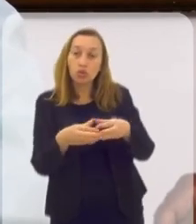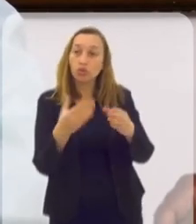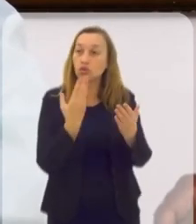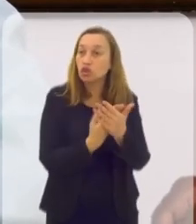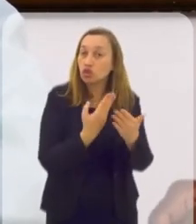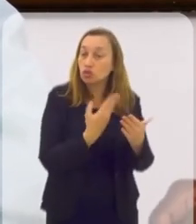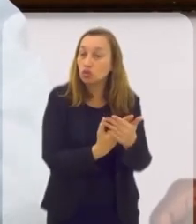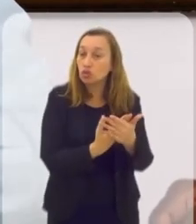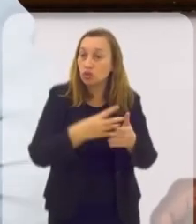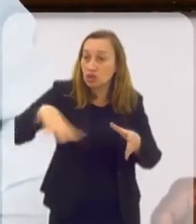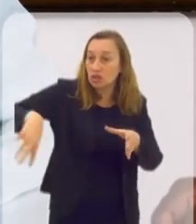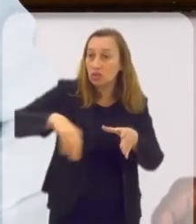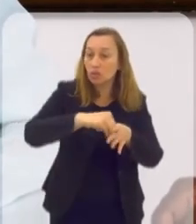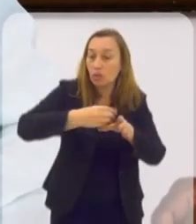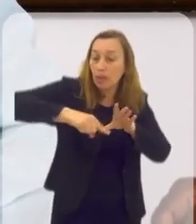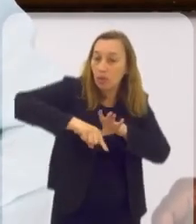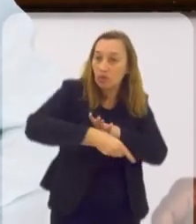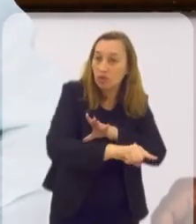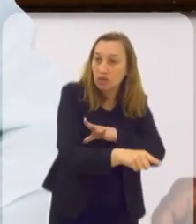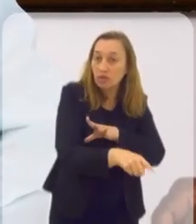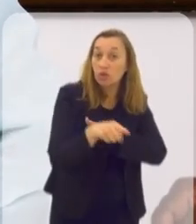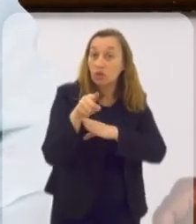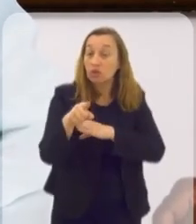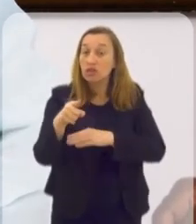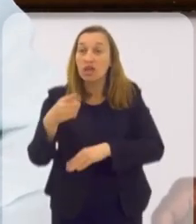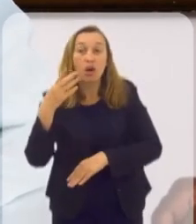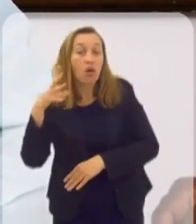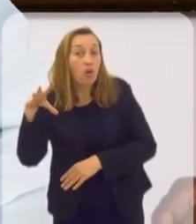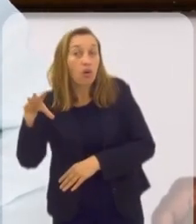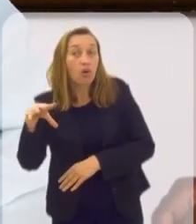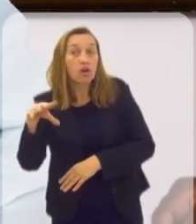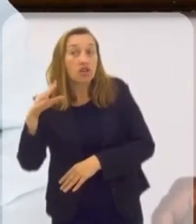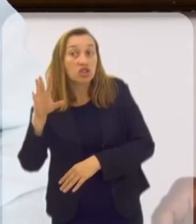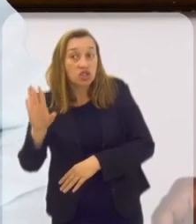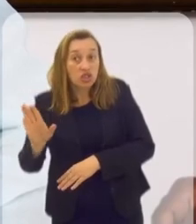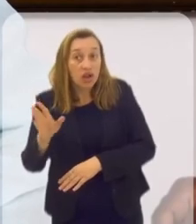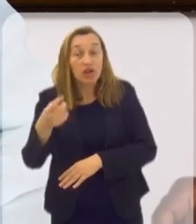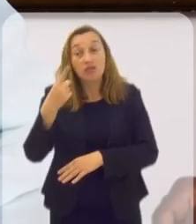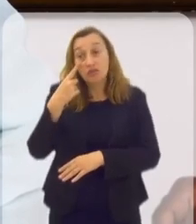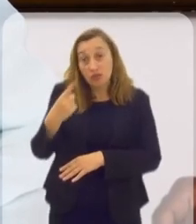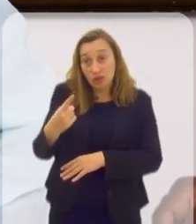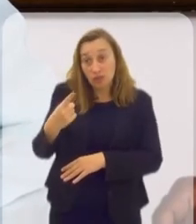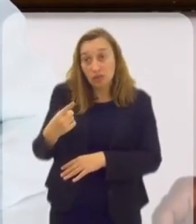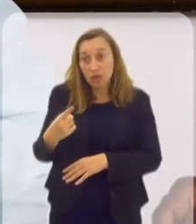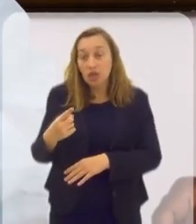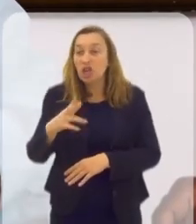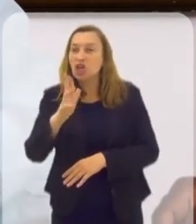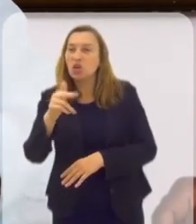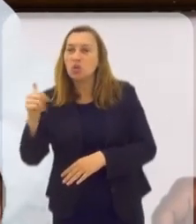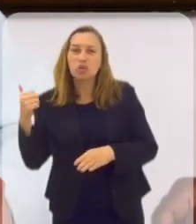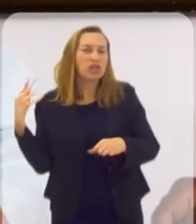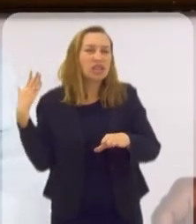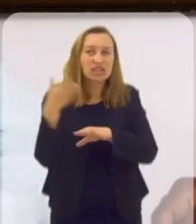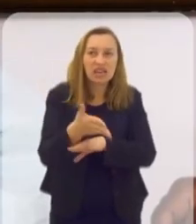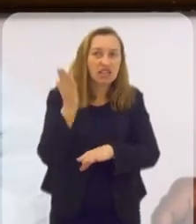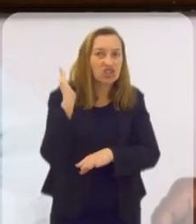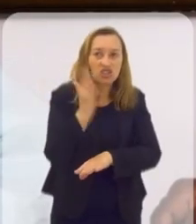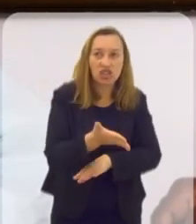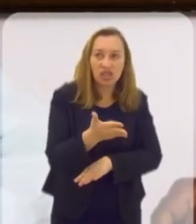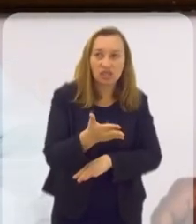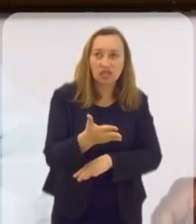grupos de estudo para um aprofundamento do que você ouviu, do que você percebeu. Certo. E nunca queira